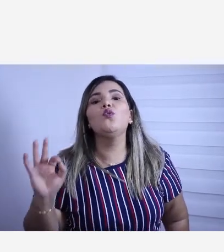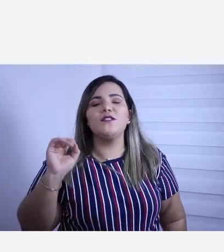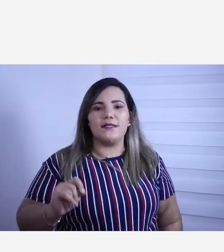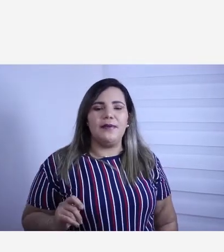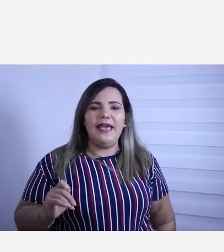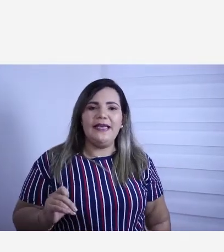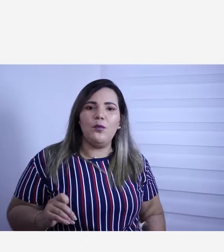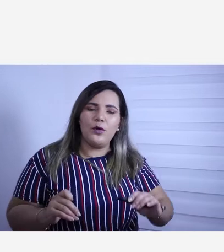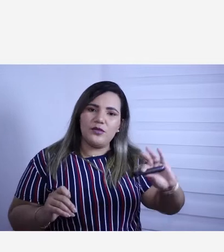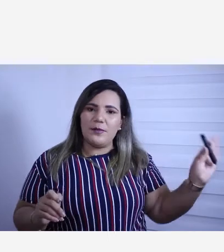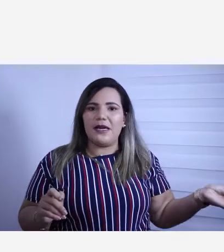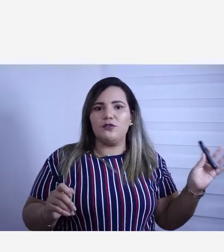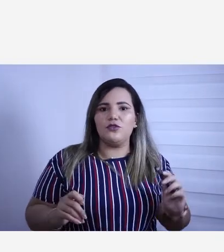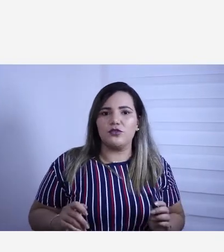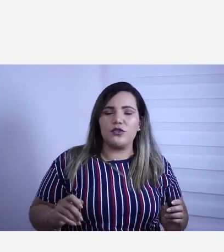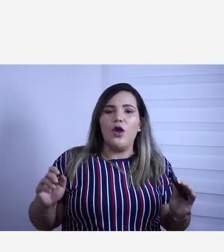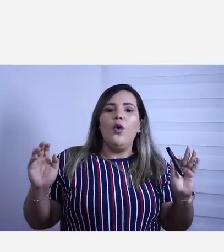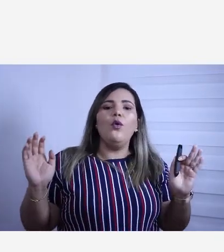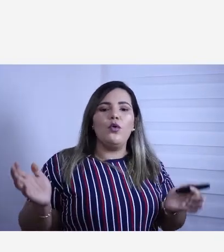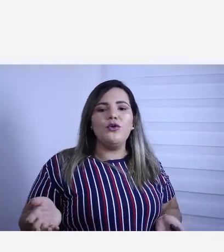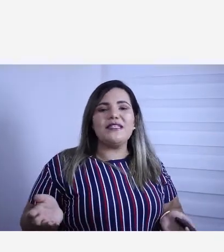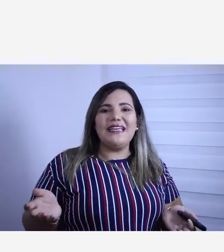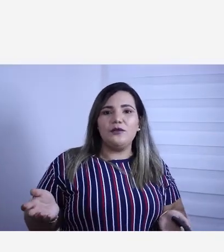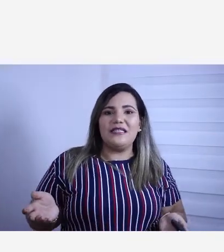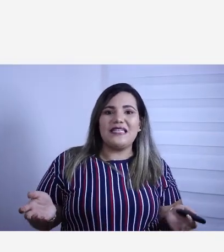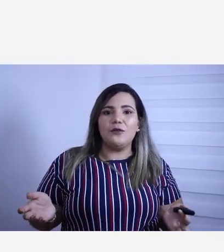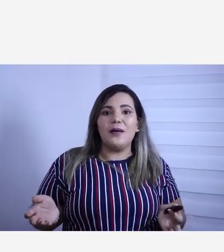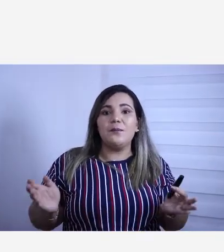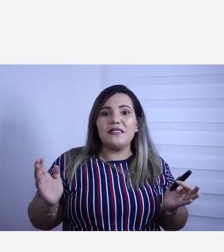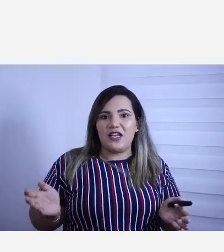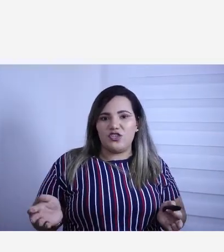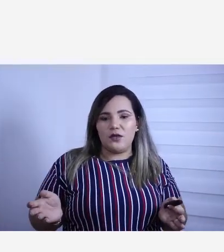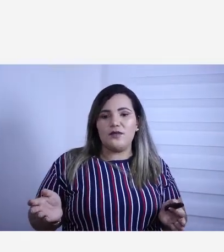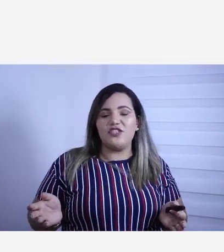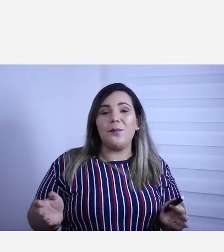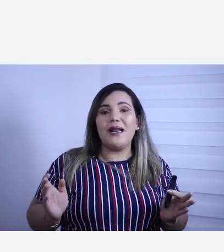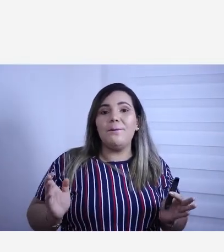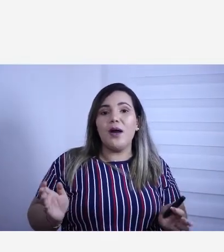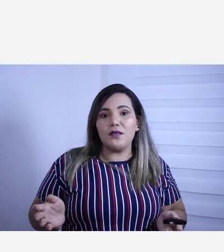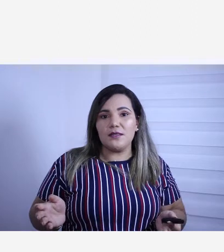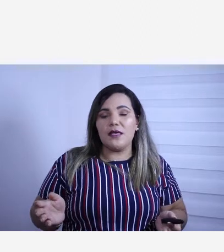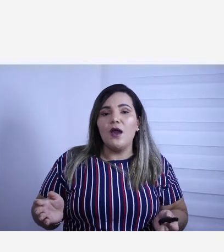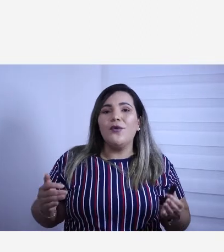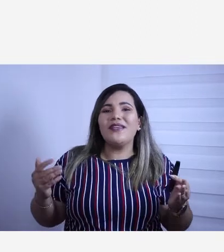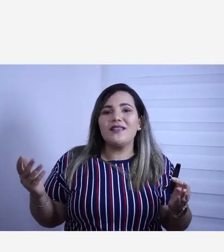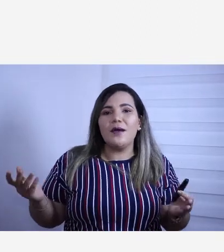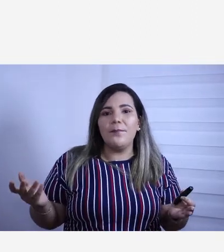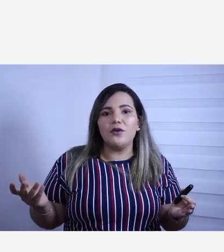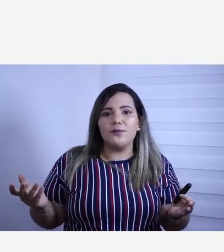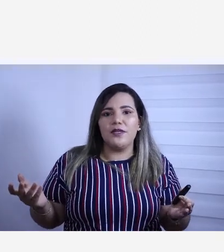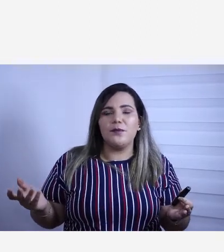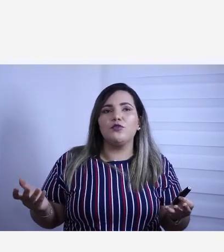temos uns ele é um pouquinho separado dos outros burros ele é utilizado para os acham ou seja para posse